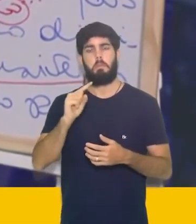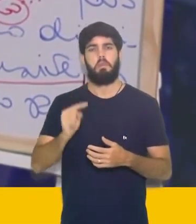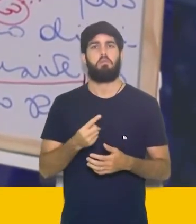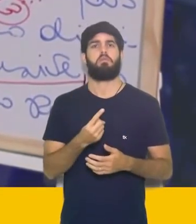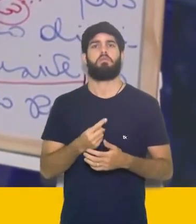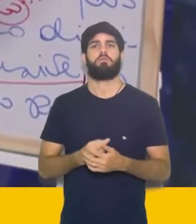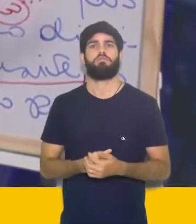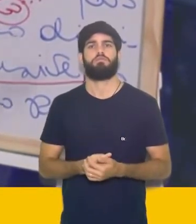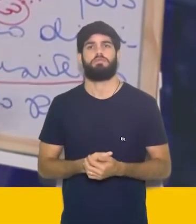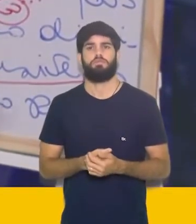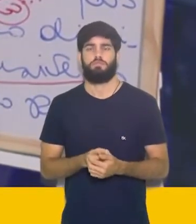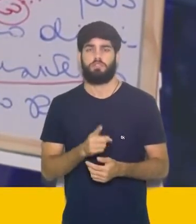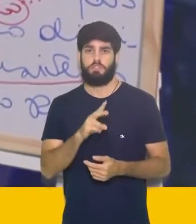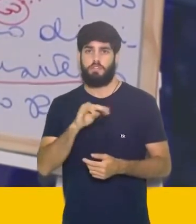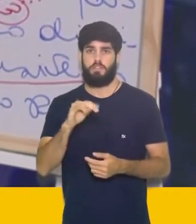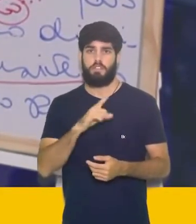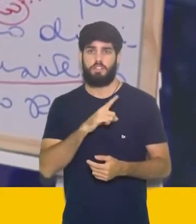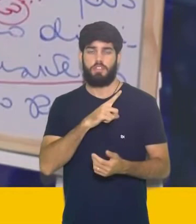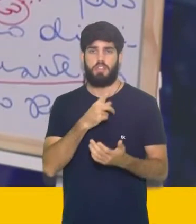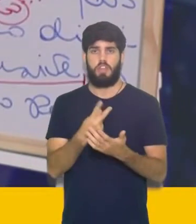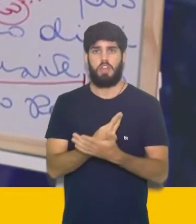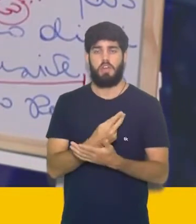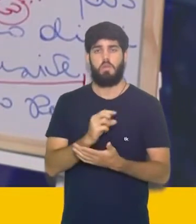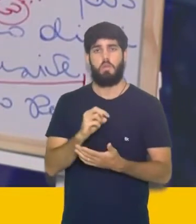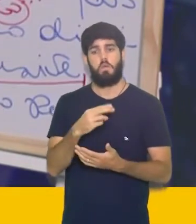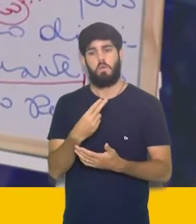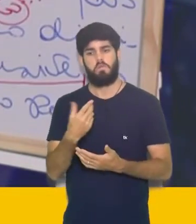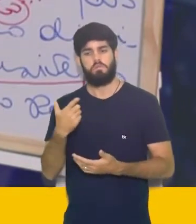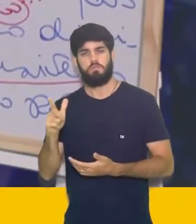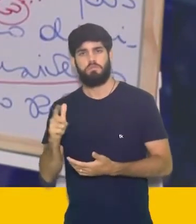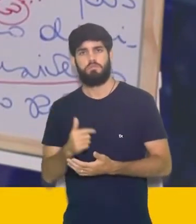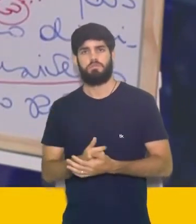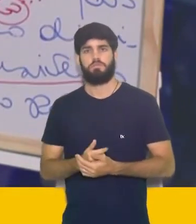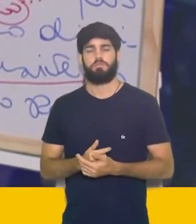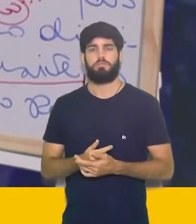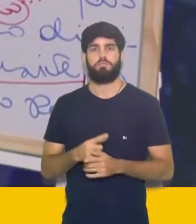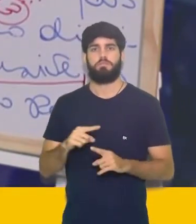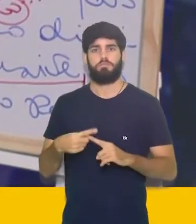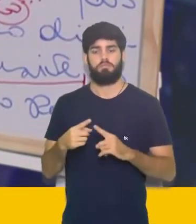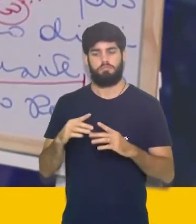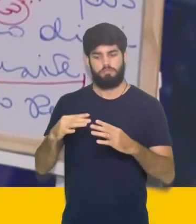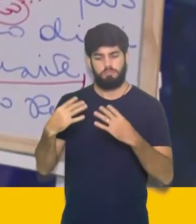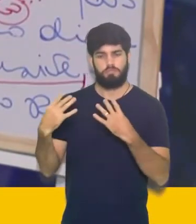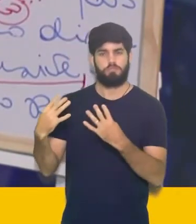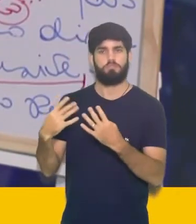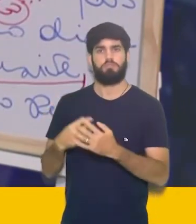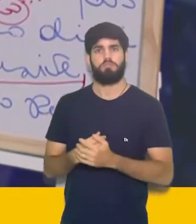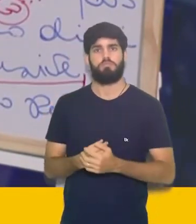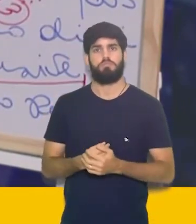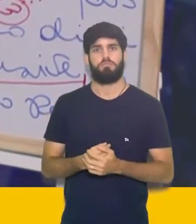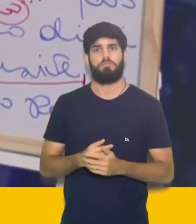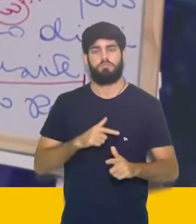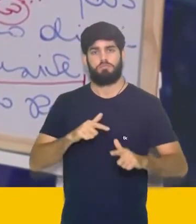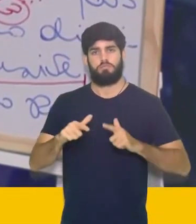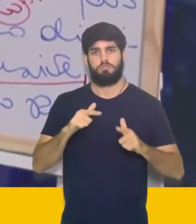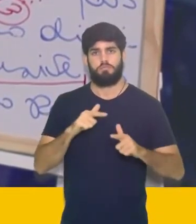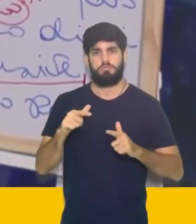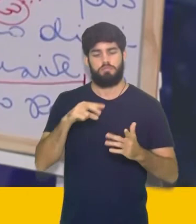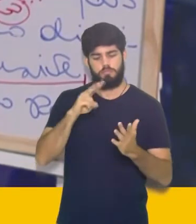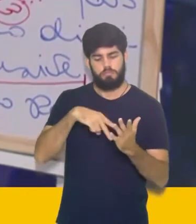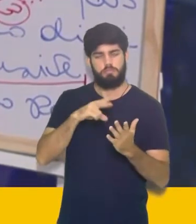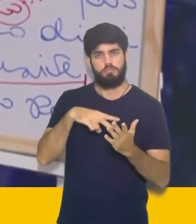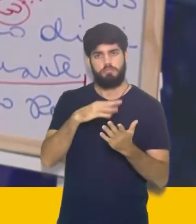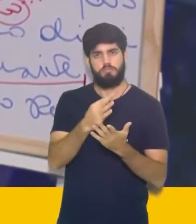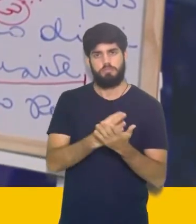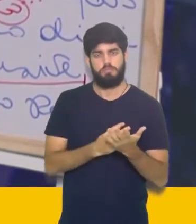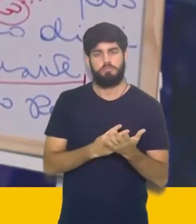Porque tu vais ter um erro, o outro, mas você vai ser perdoado pela sedução que você teve ao trabalhar a leitura do